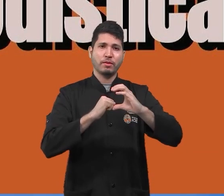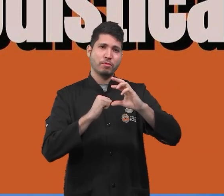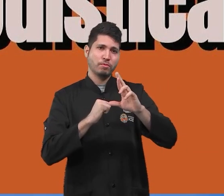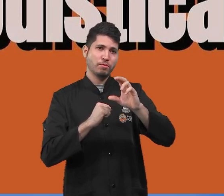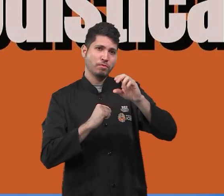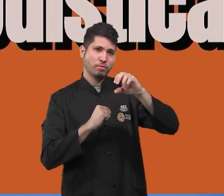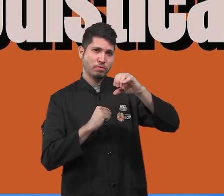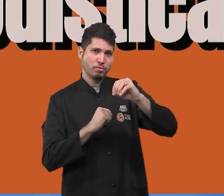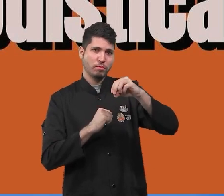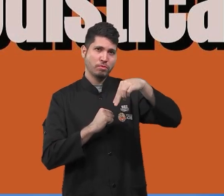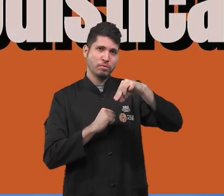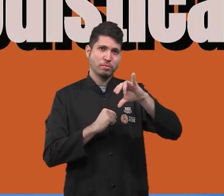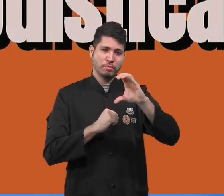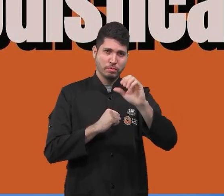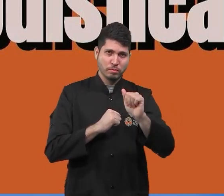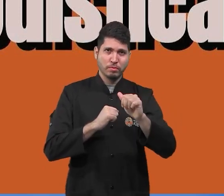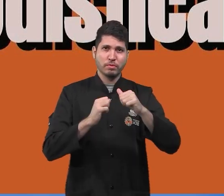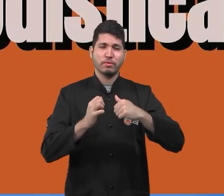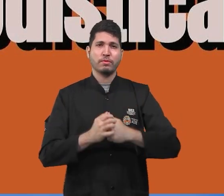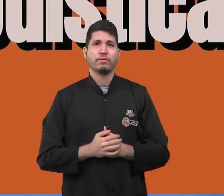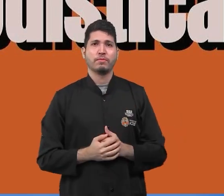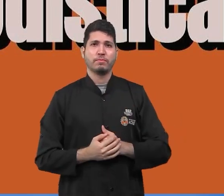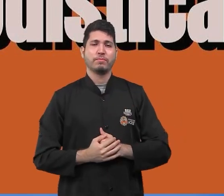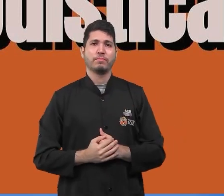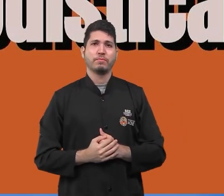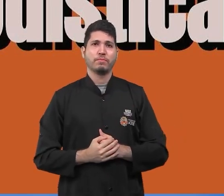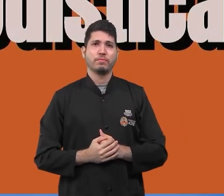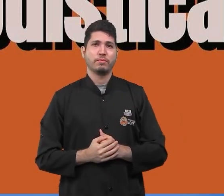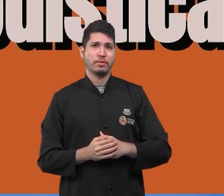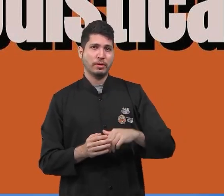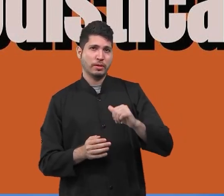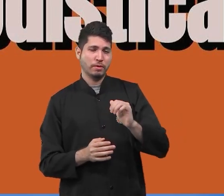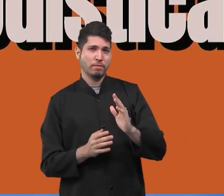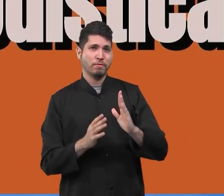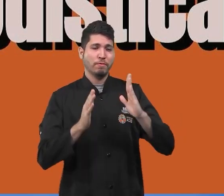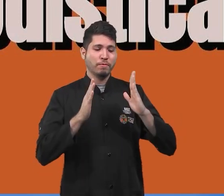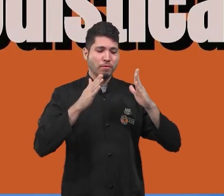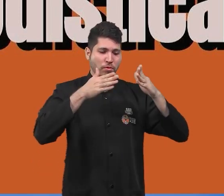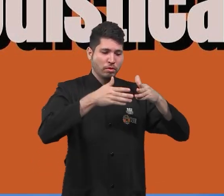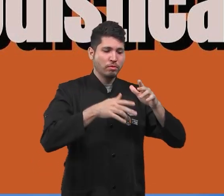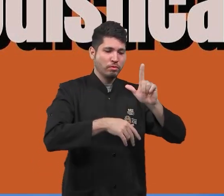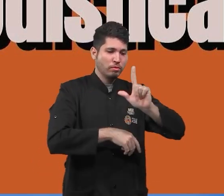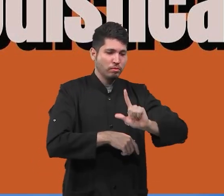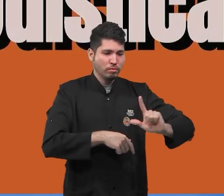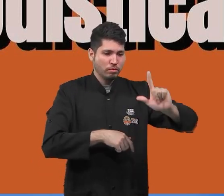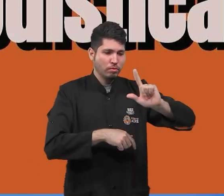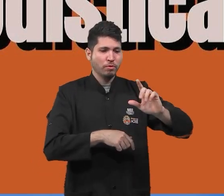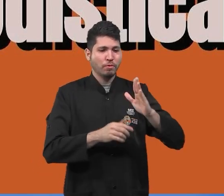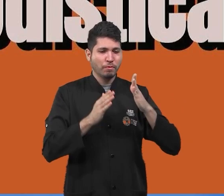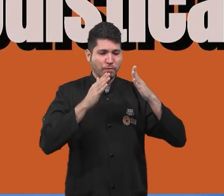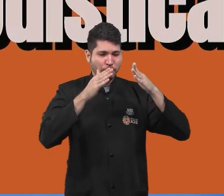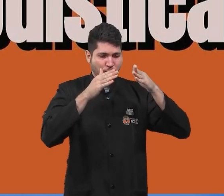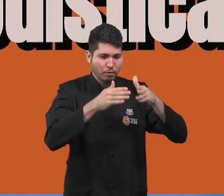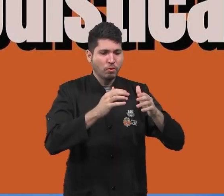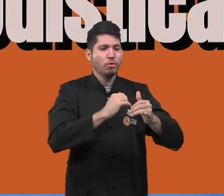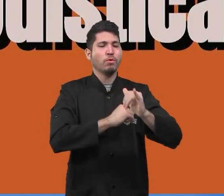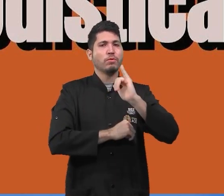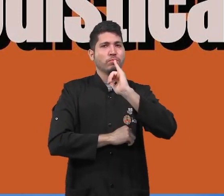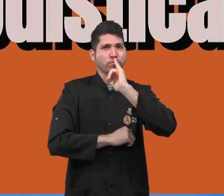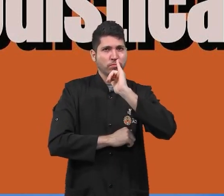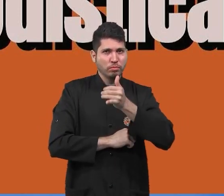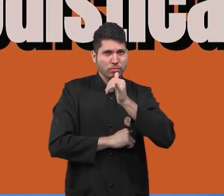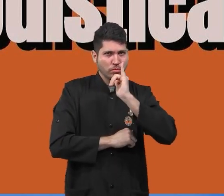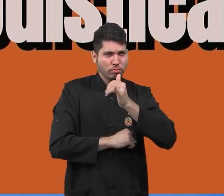Narra os hechos com enfoque mais personal, literário, proporcionando um contexto e emoção, sem enfoque na narração detalhada do